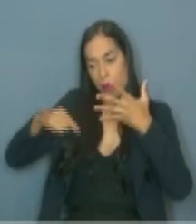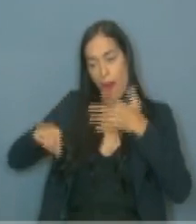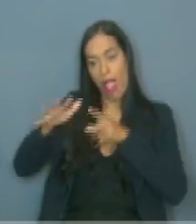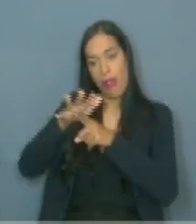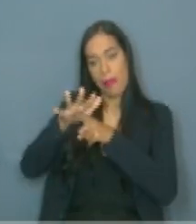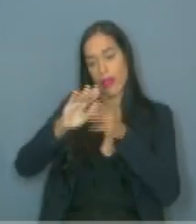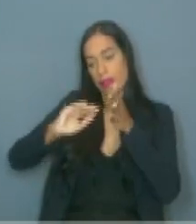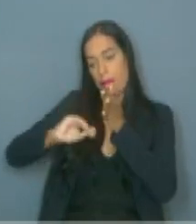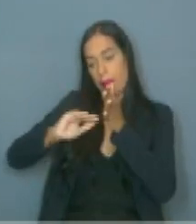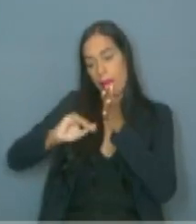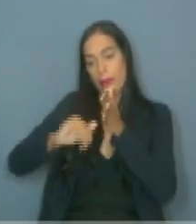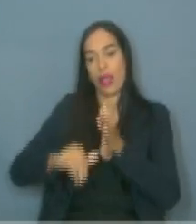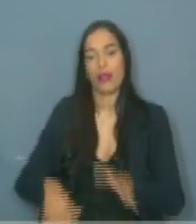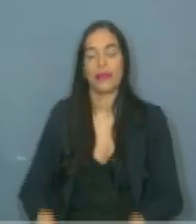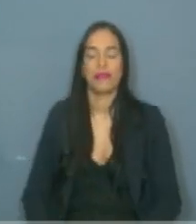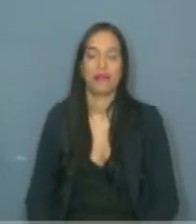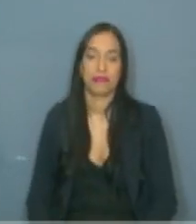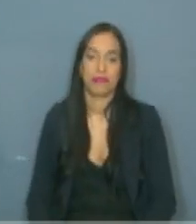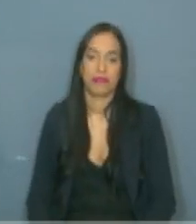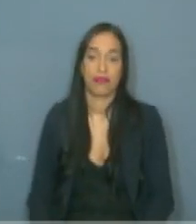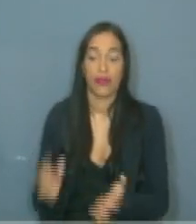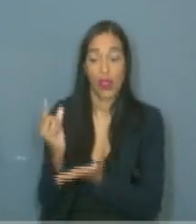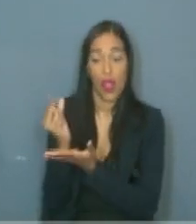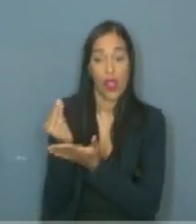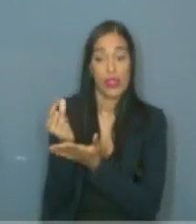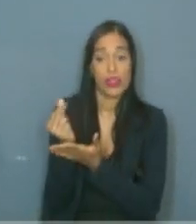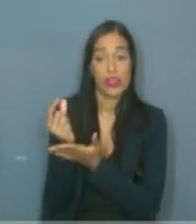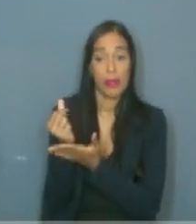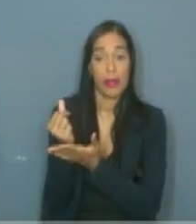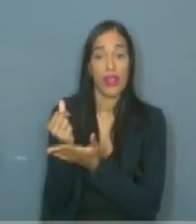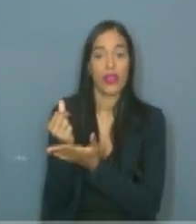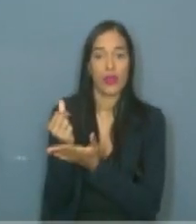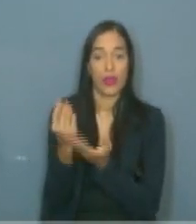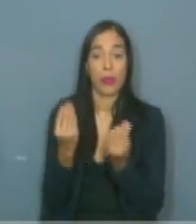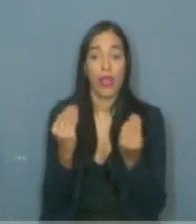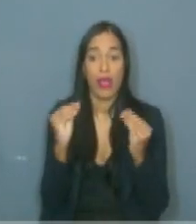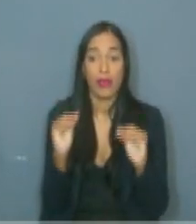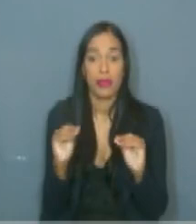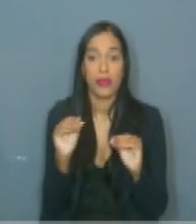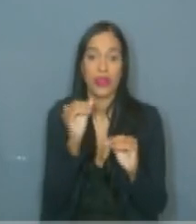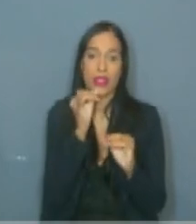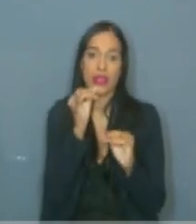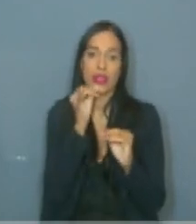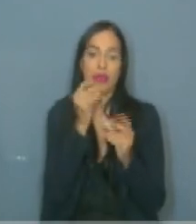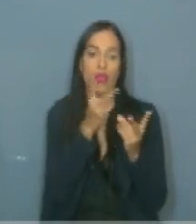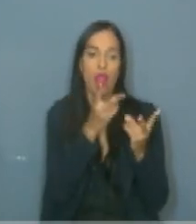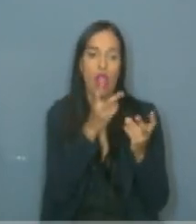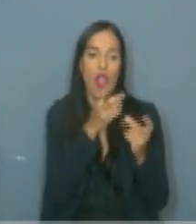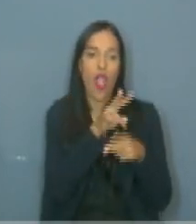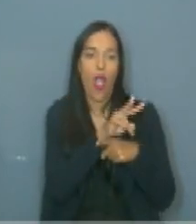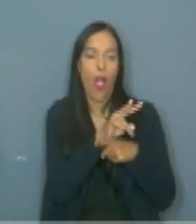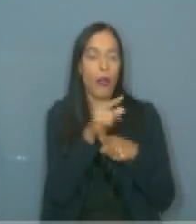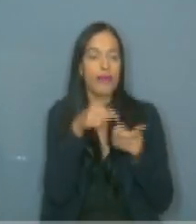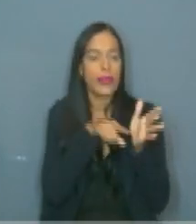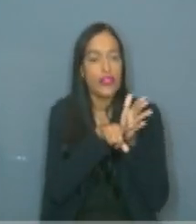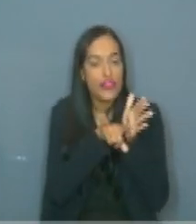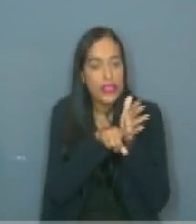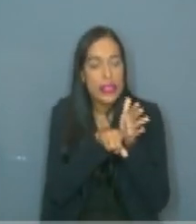rejeitadas, emendas e orçamentos para implementação de observatório de pessoas com doença